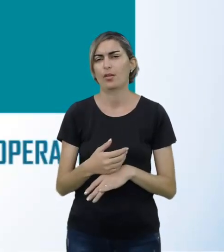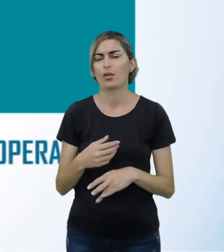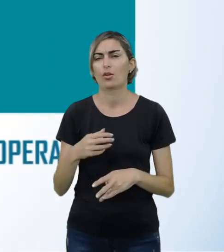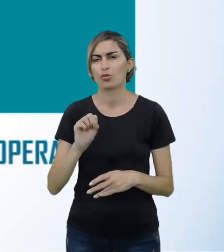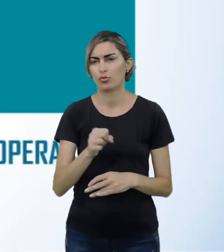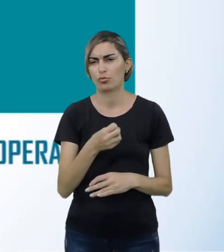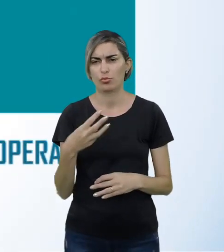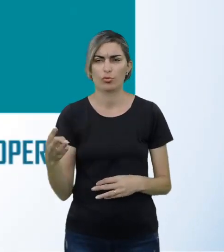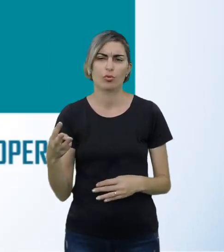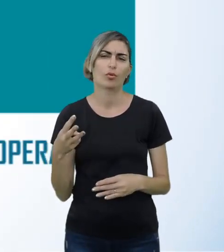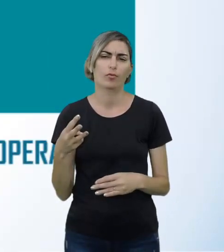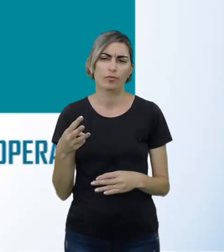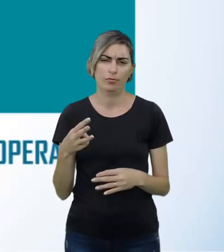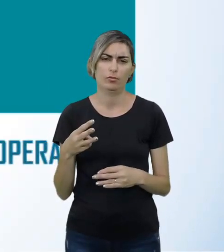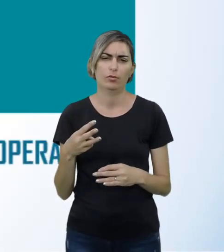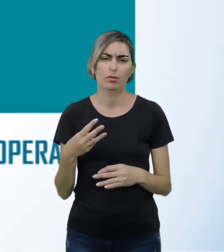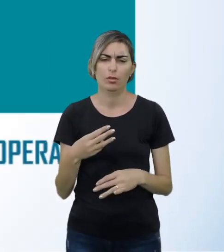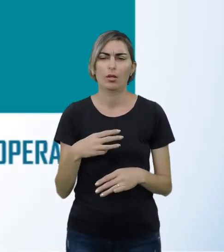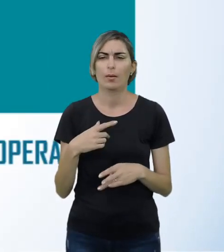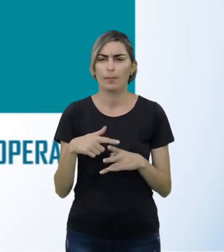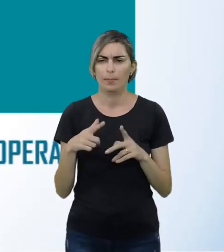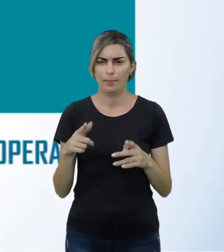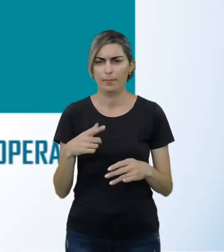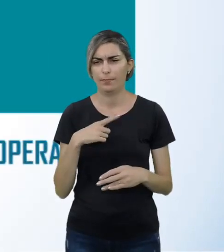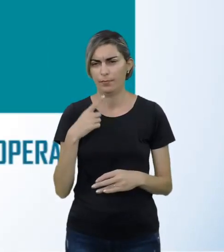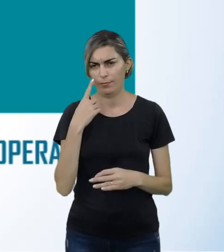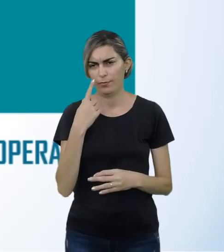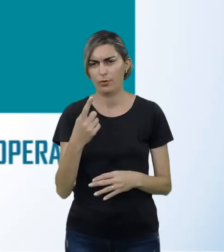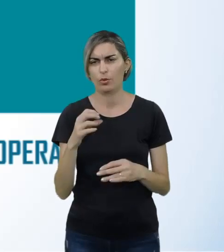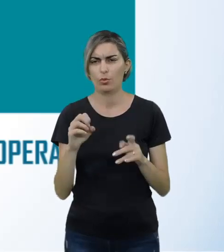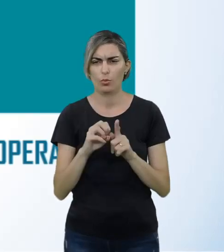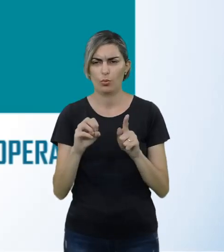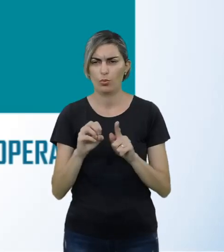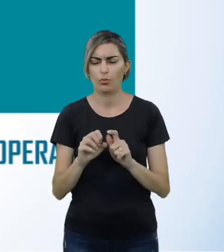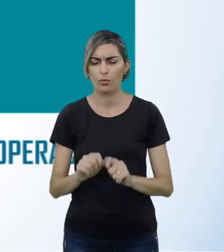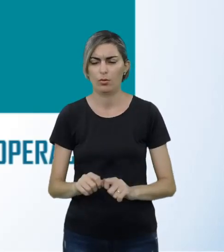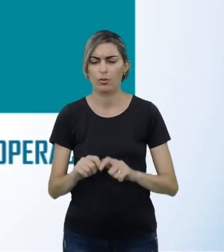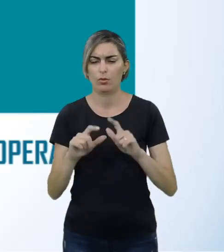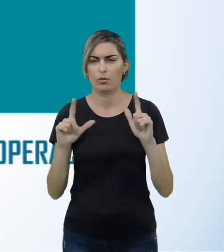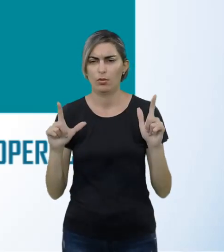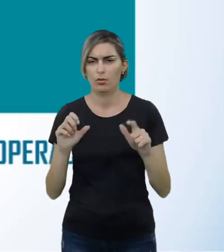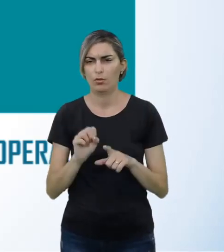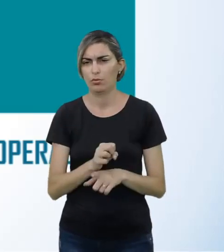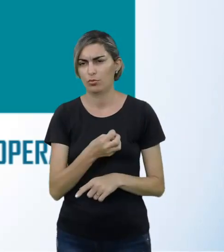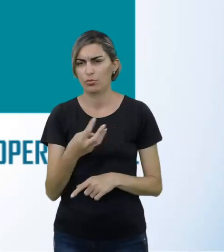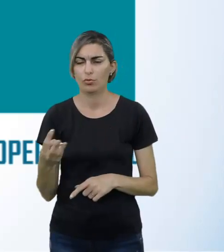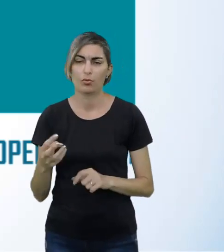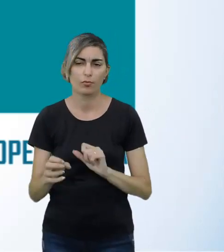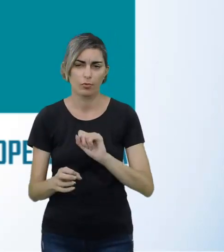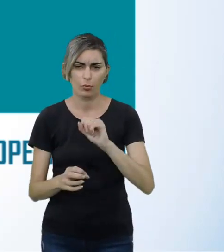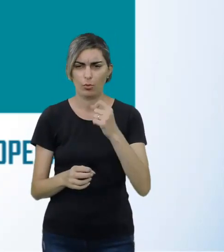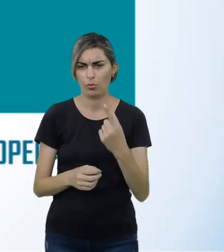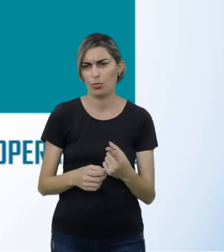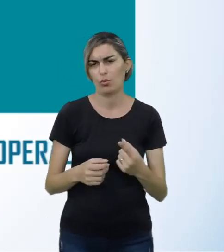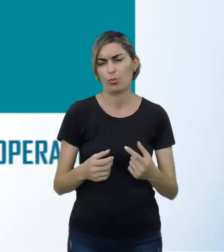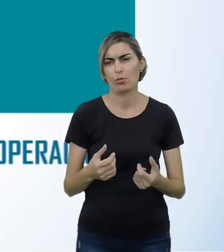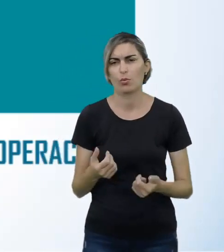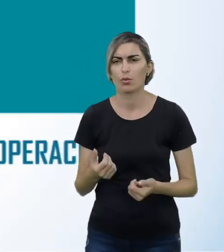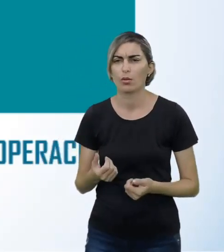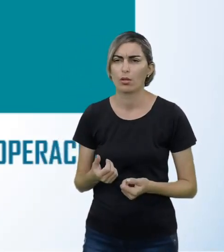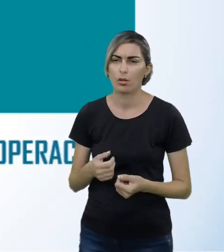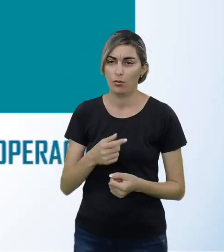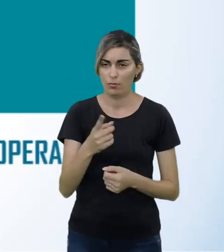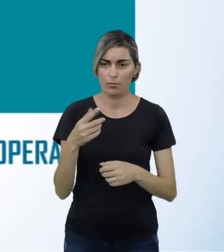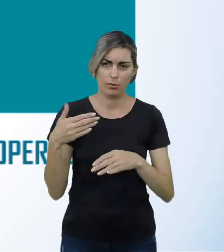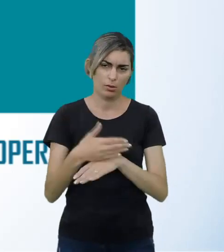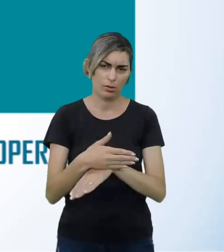main software. Ou então é bem simples, pessoal. Vai lá, põe Arduino no Google, abre a página do Arduino e vai em software. Ou arduino.cc.